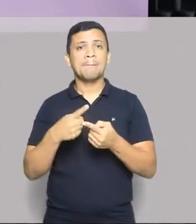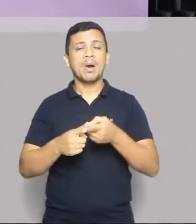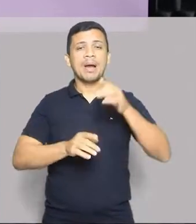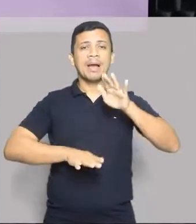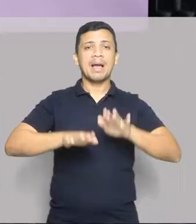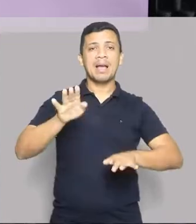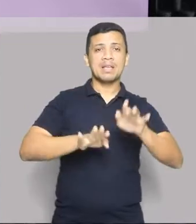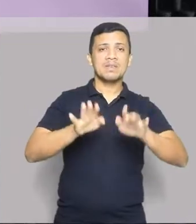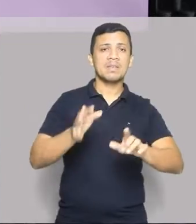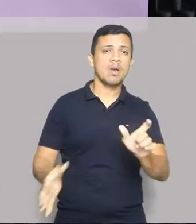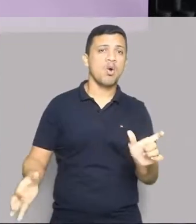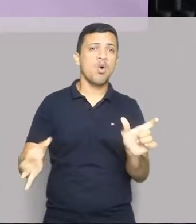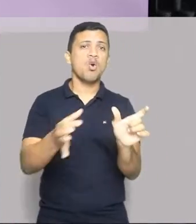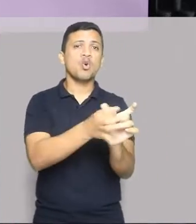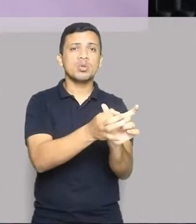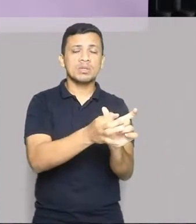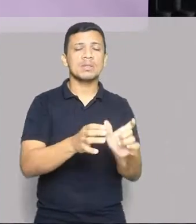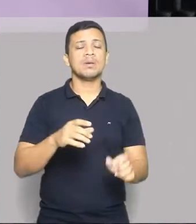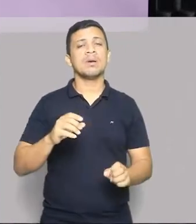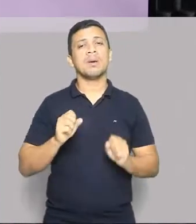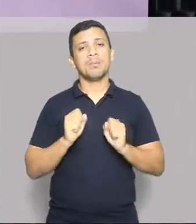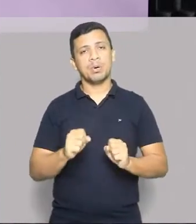as conjunções, elas podem assumir sentidos